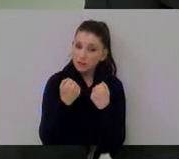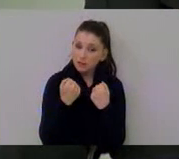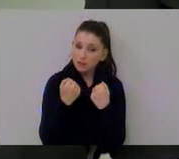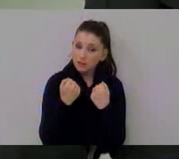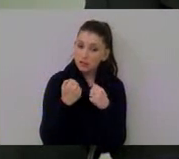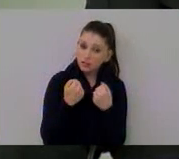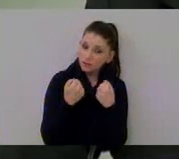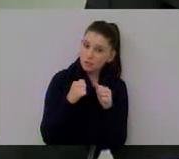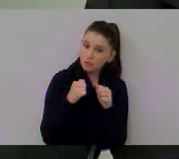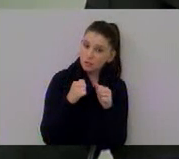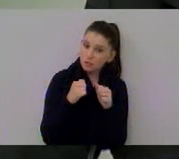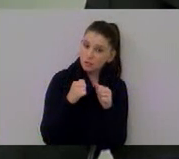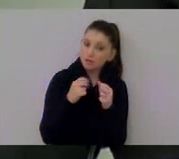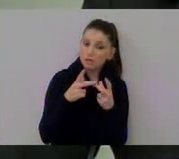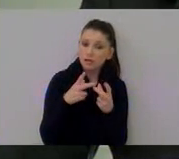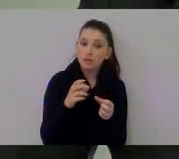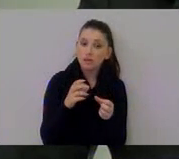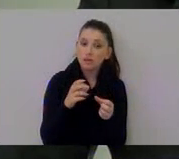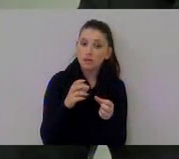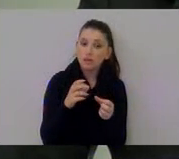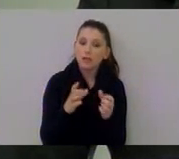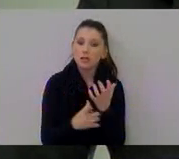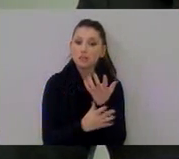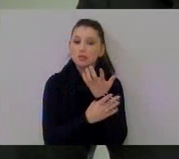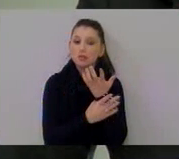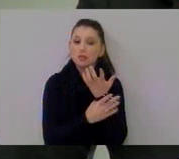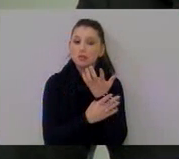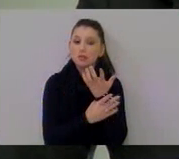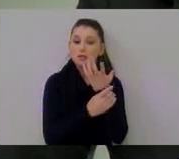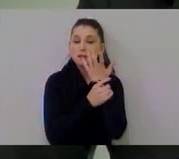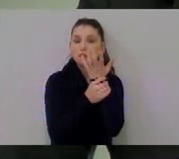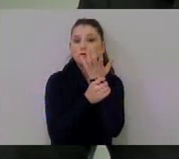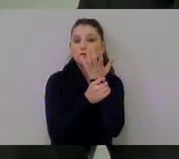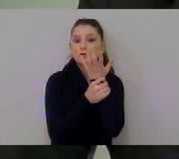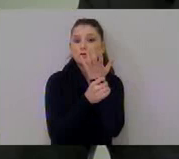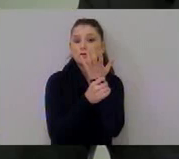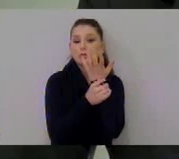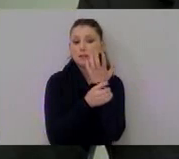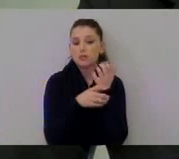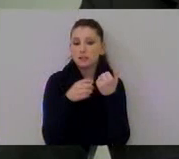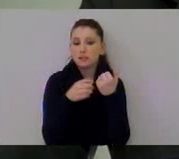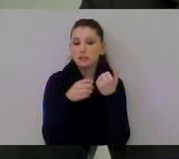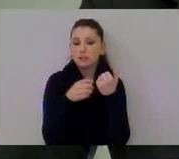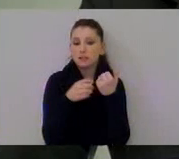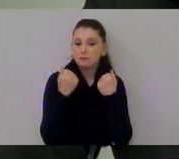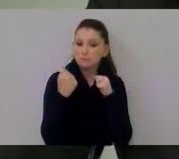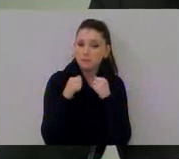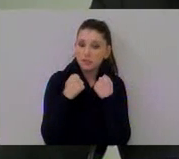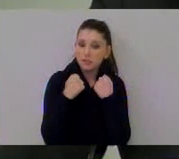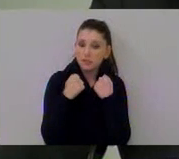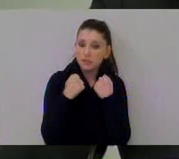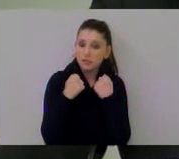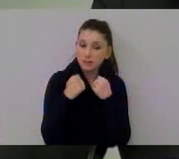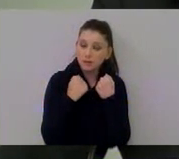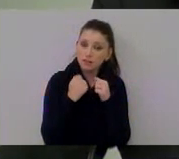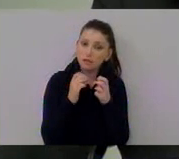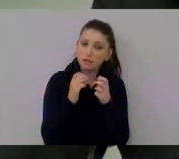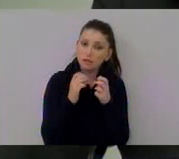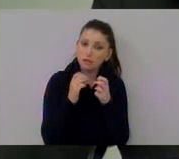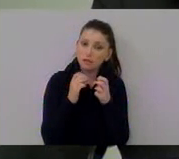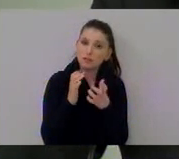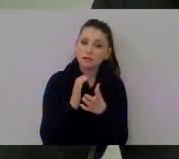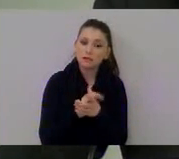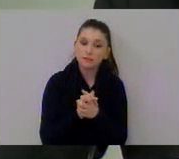essa situação tem que ser levantada, sim. Eu gostaria